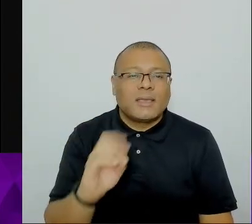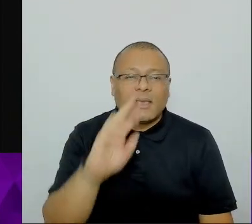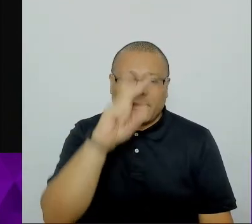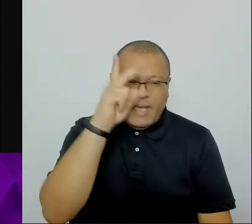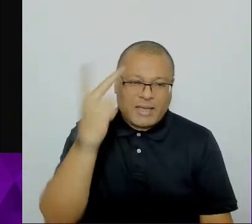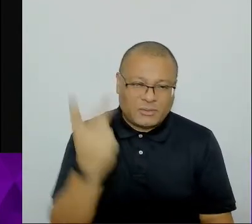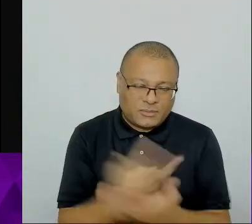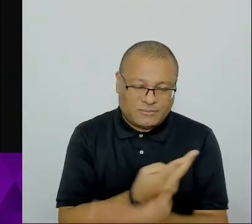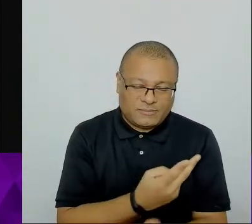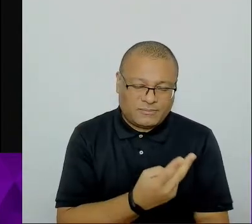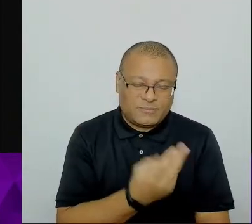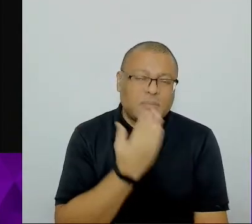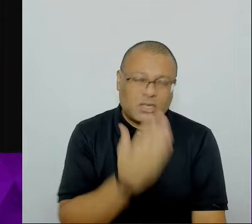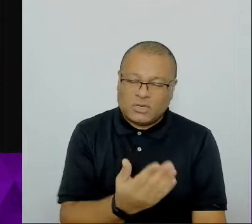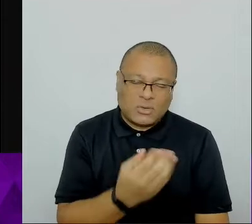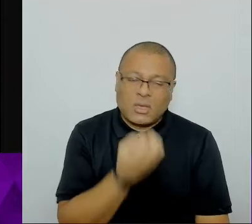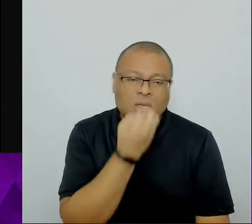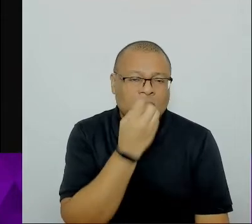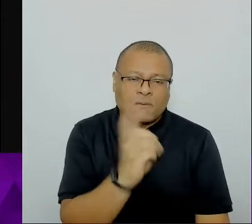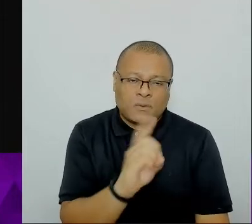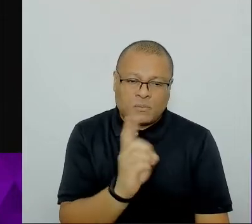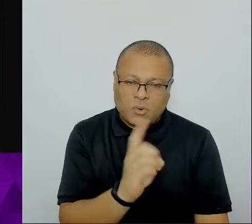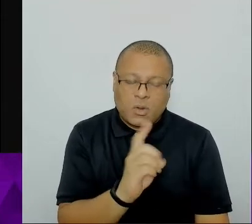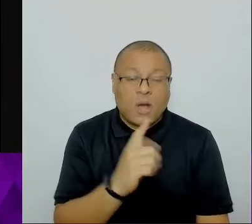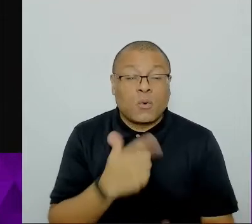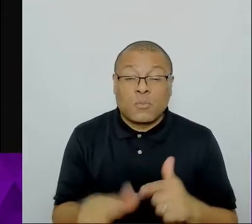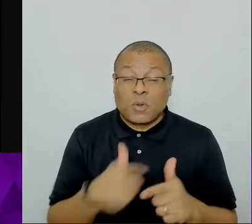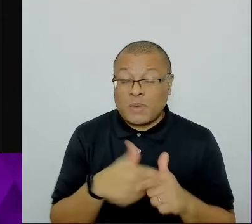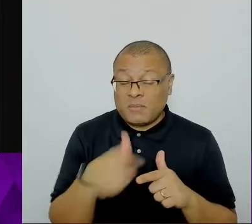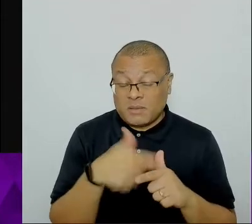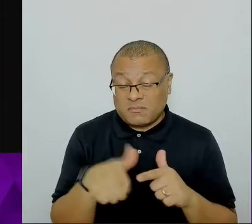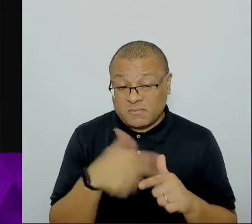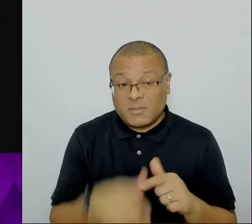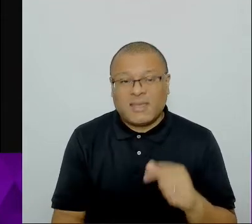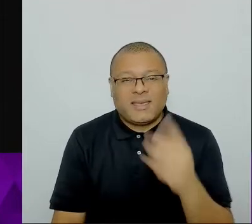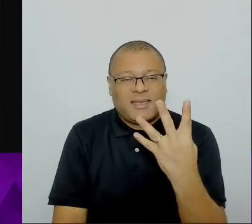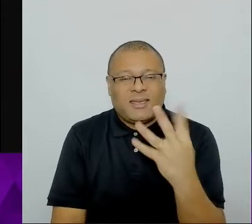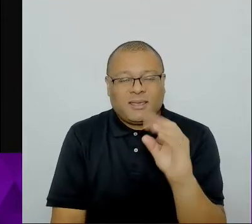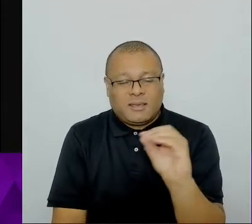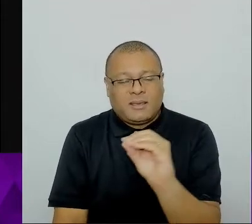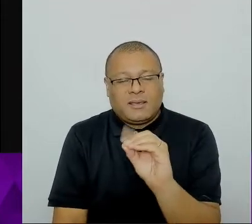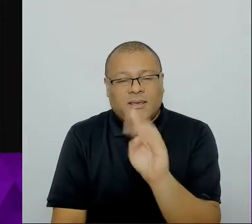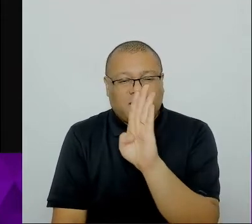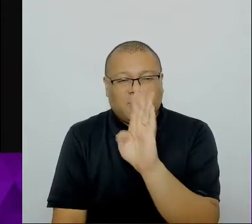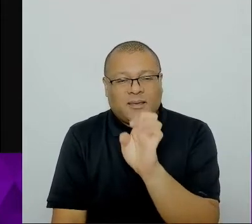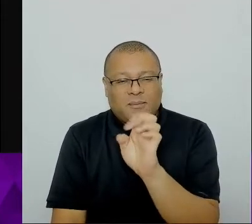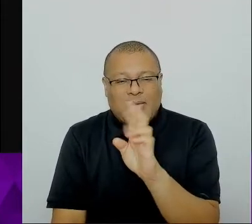a requisição do cliente não foi, por algum motivo, ela não está correta,